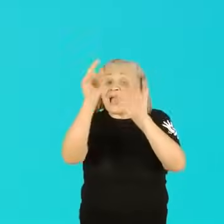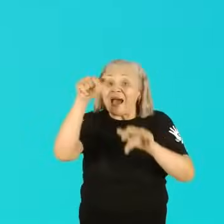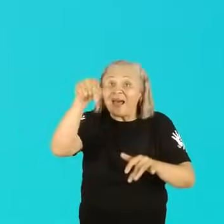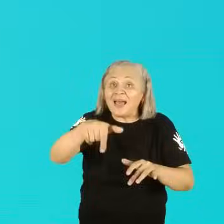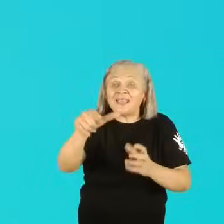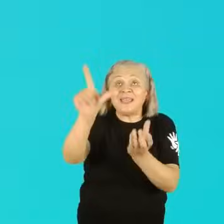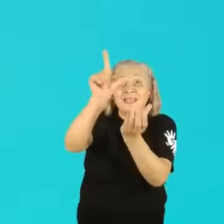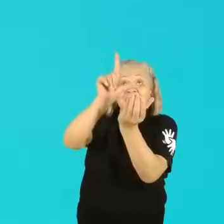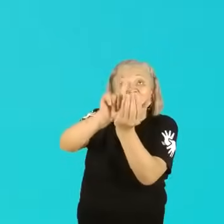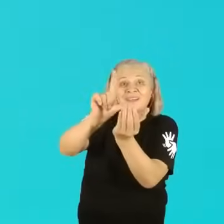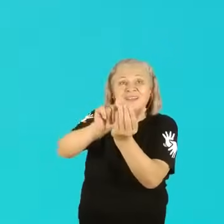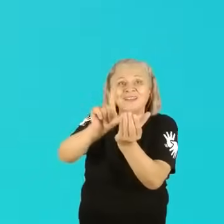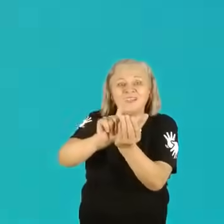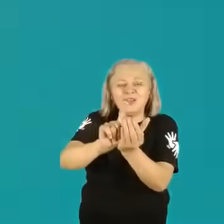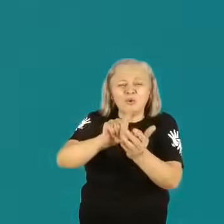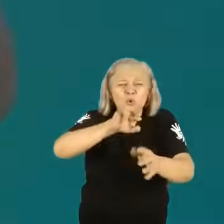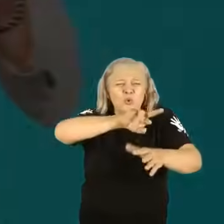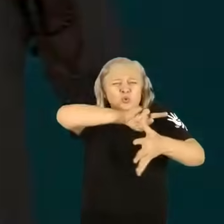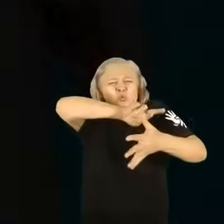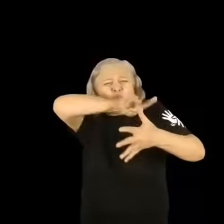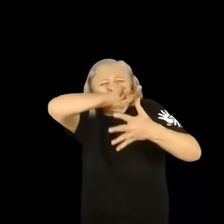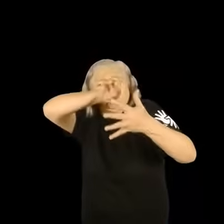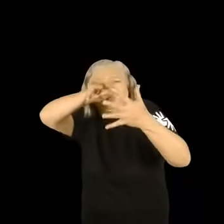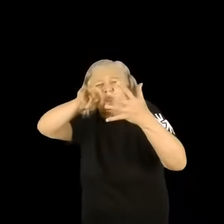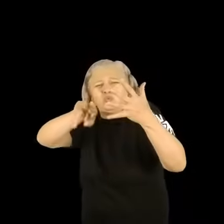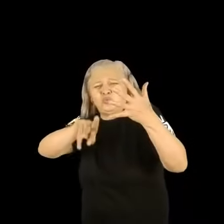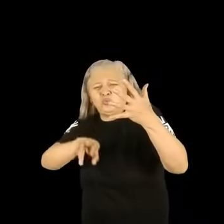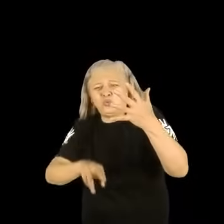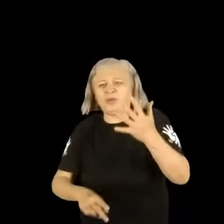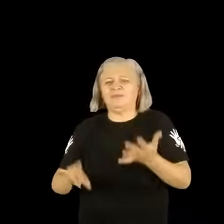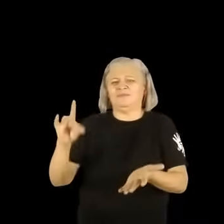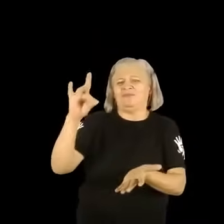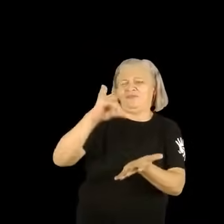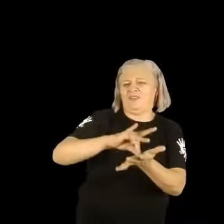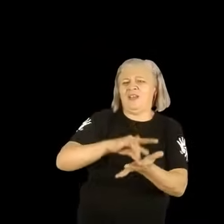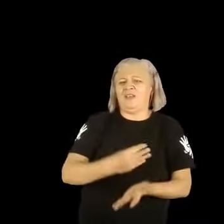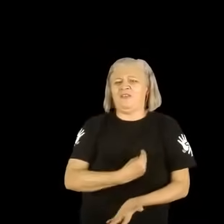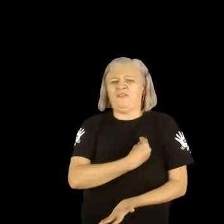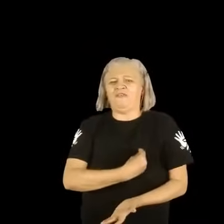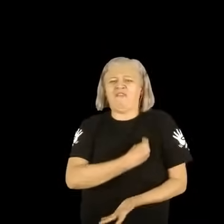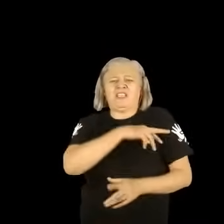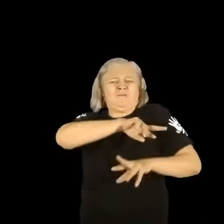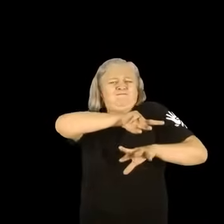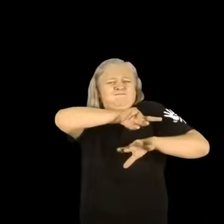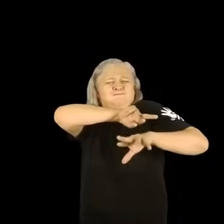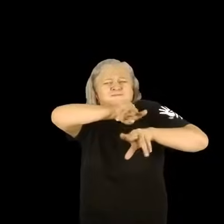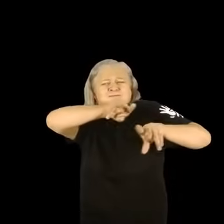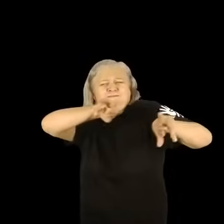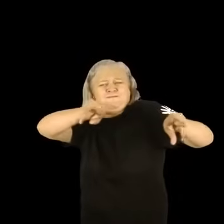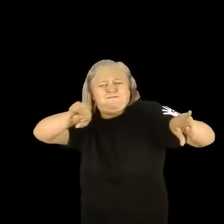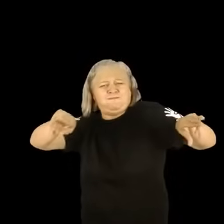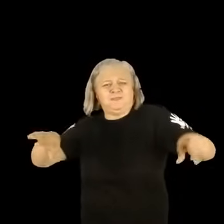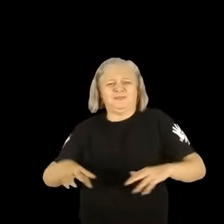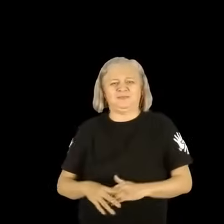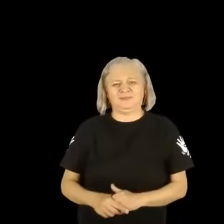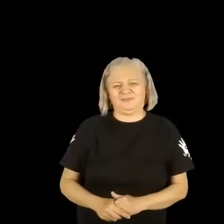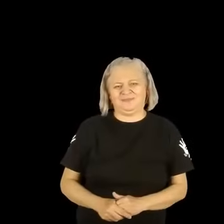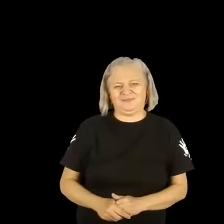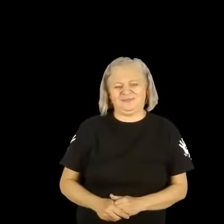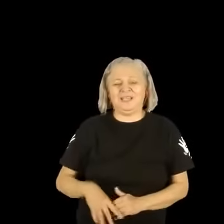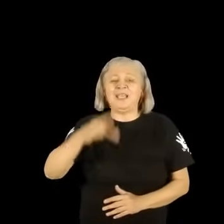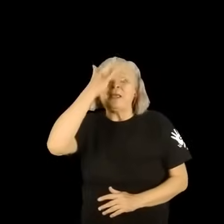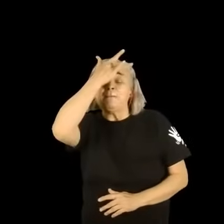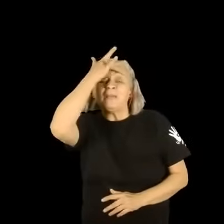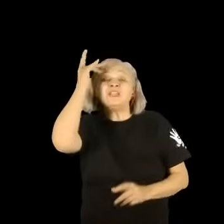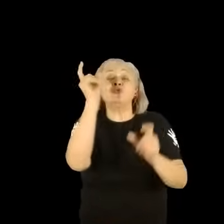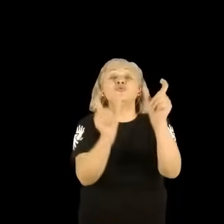há uma variedade absurda de realidades, das mais distintas possíveis. Pessoas